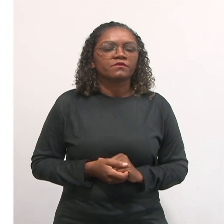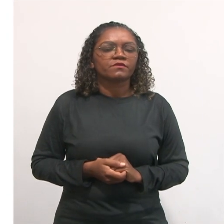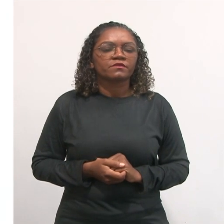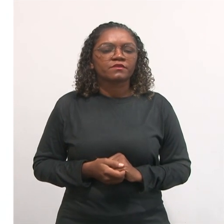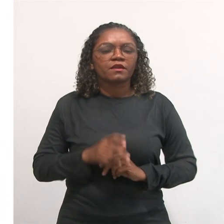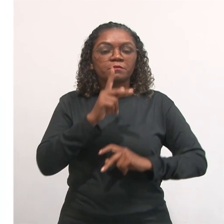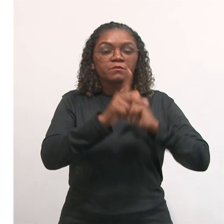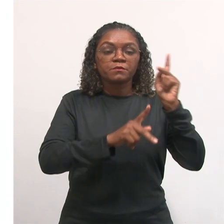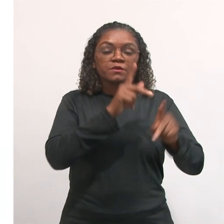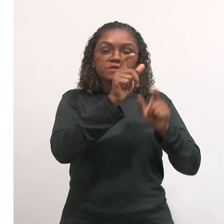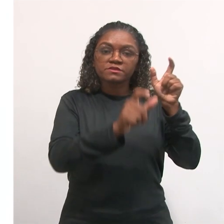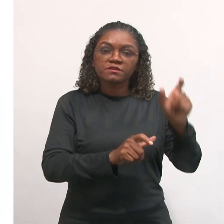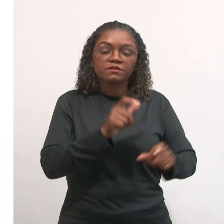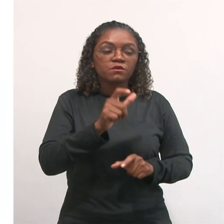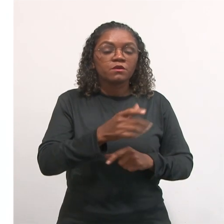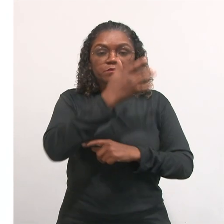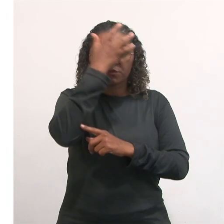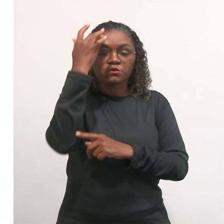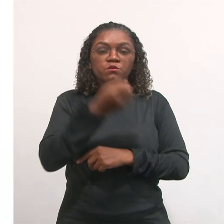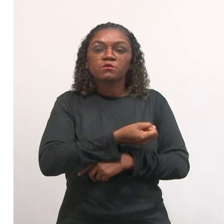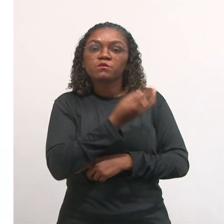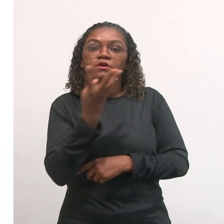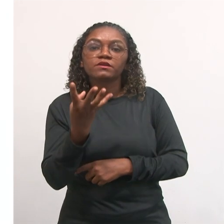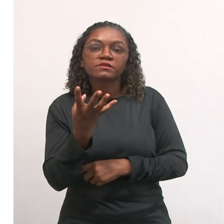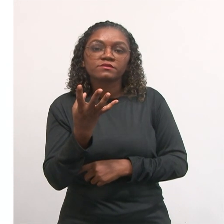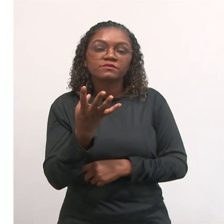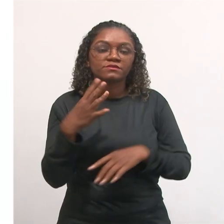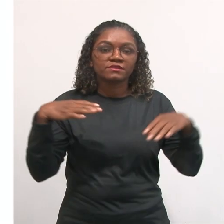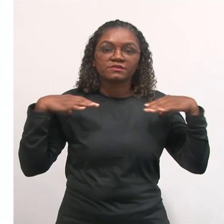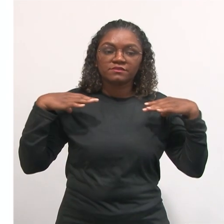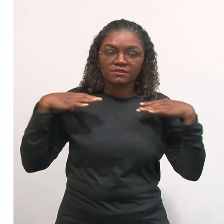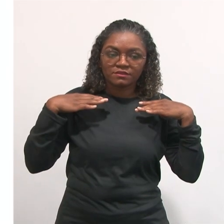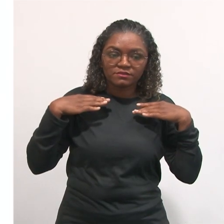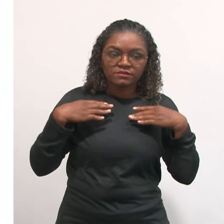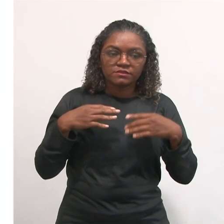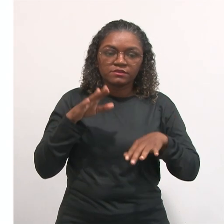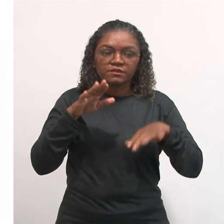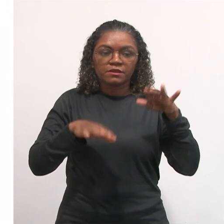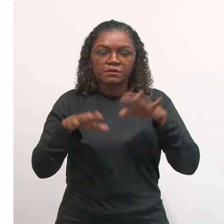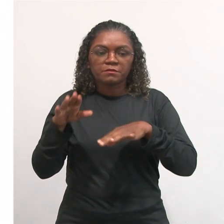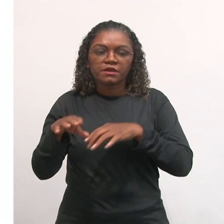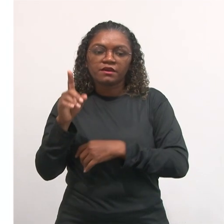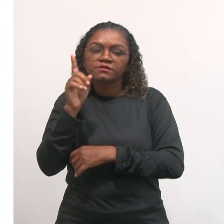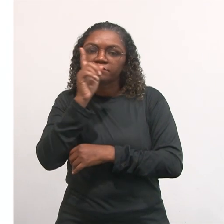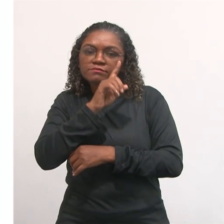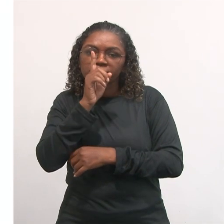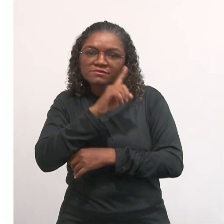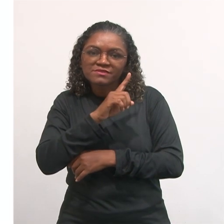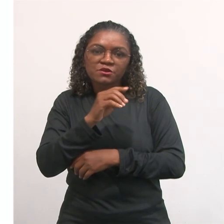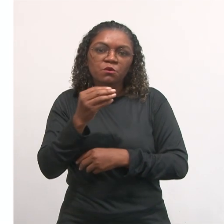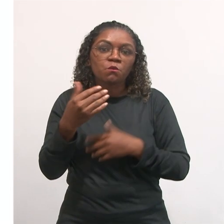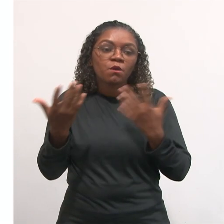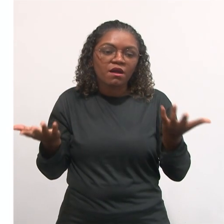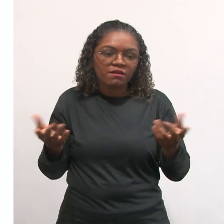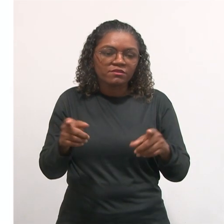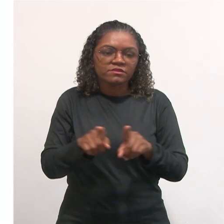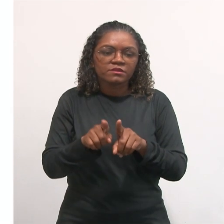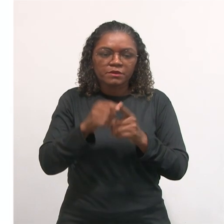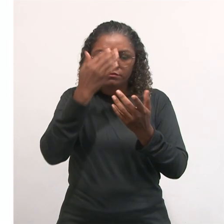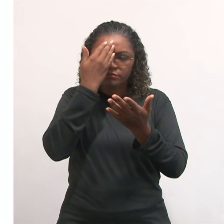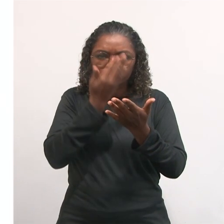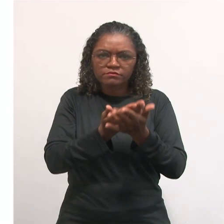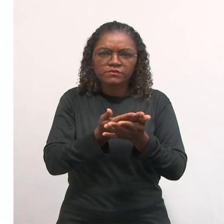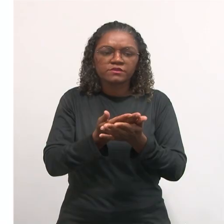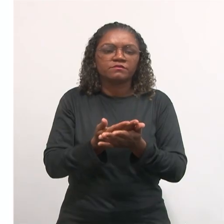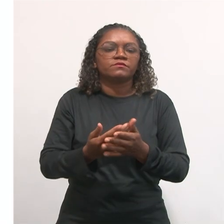né? Qual é o erro amostral que você está disposto a correr, qual o nível de confiança que você está